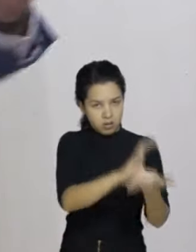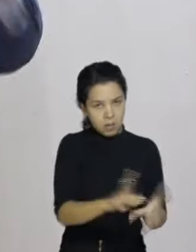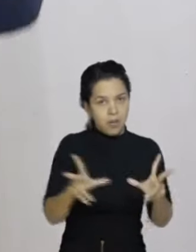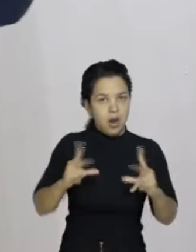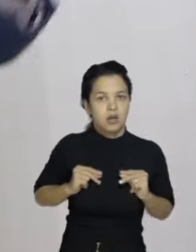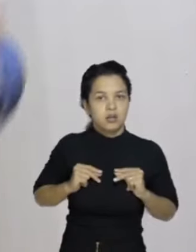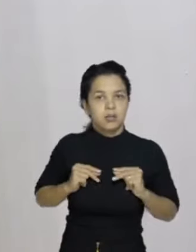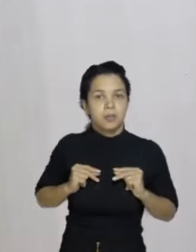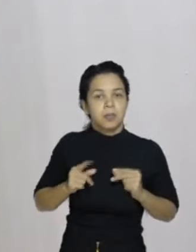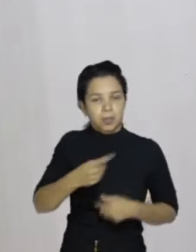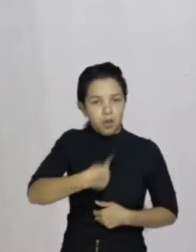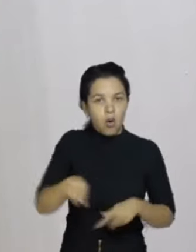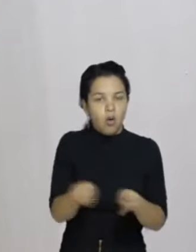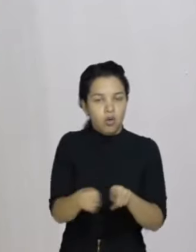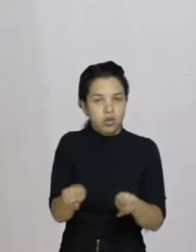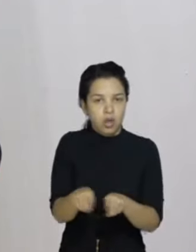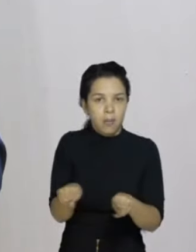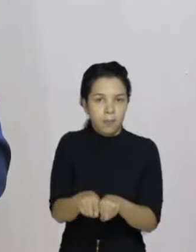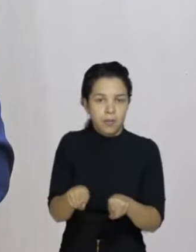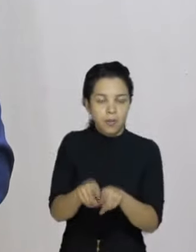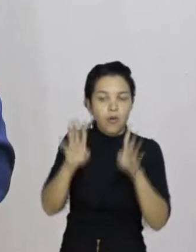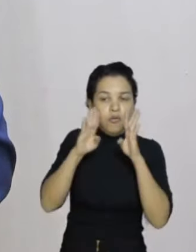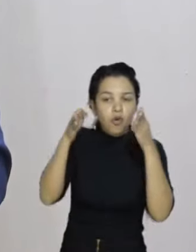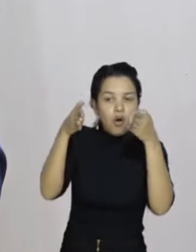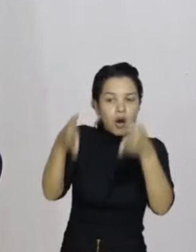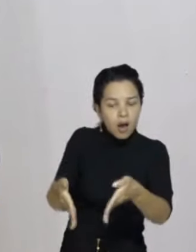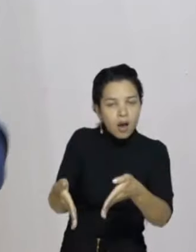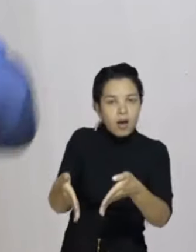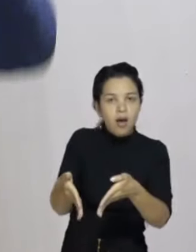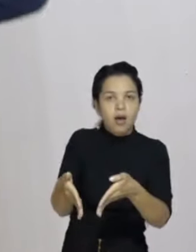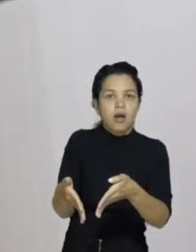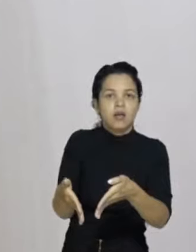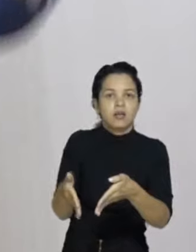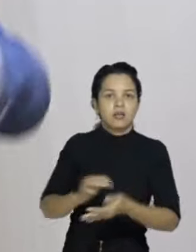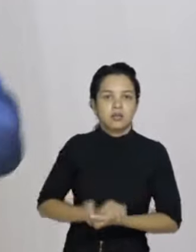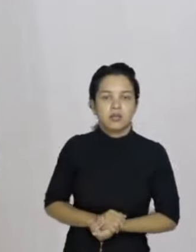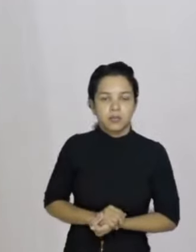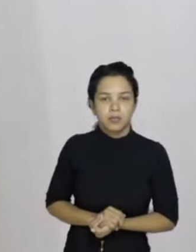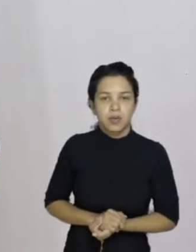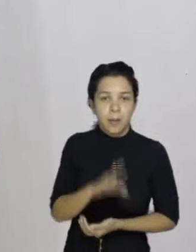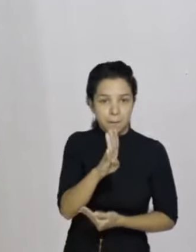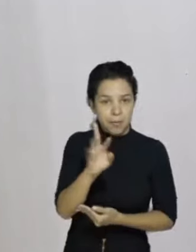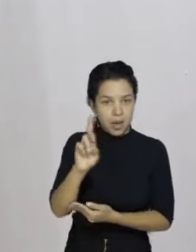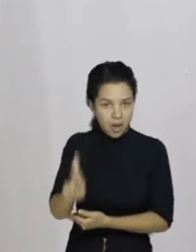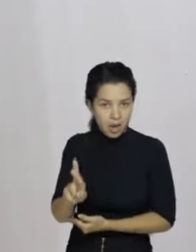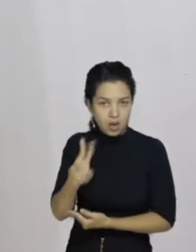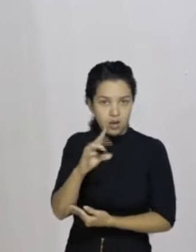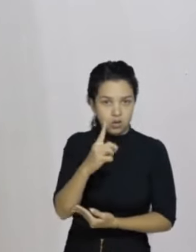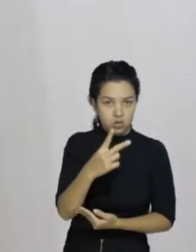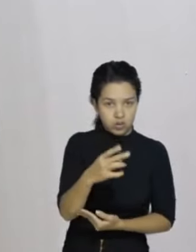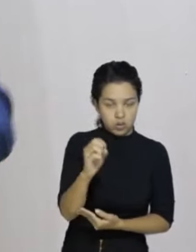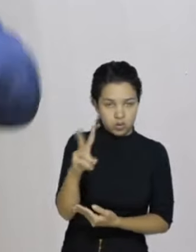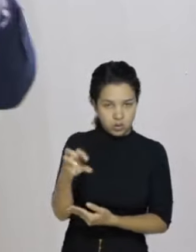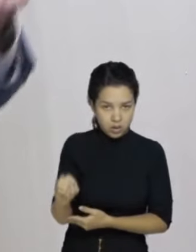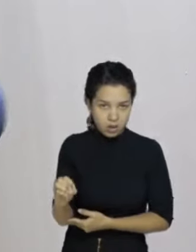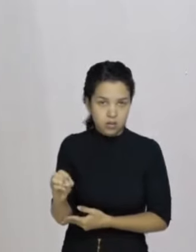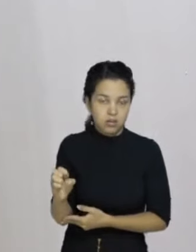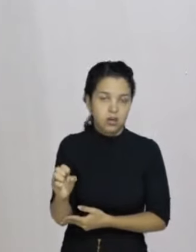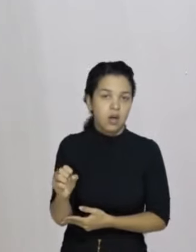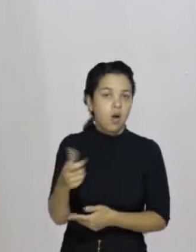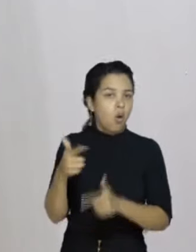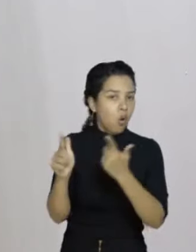Nós também vamos focar na eficiência da indicação de privatizações br-280 caso clássico outras